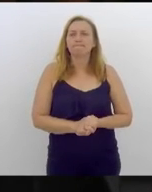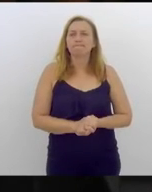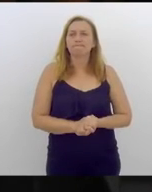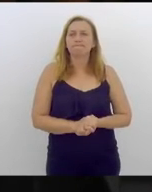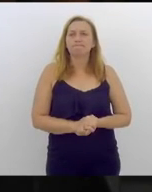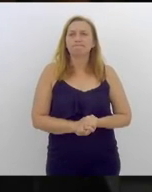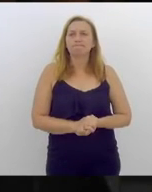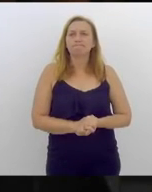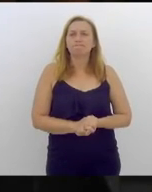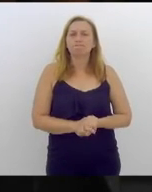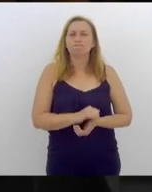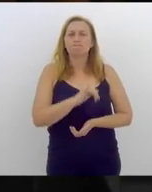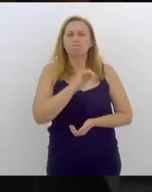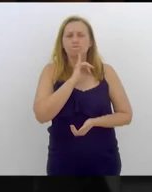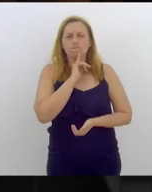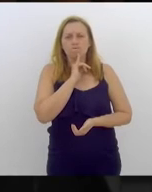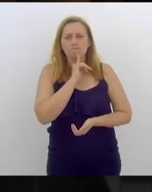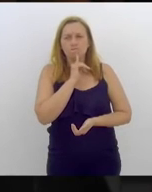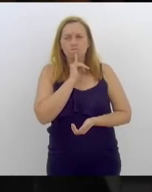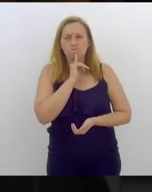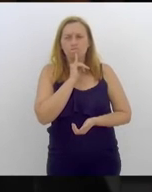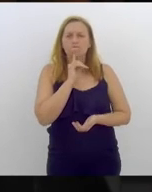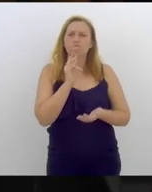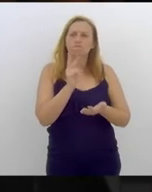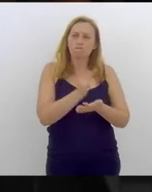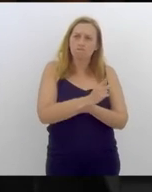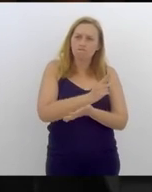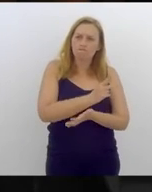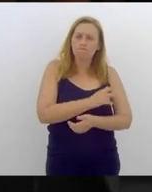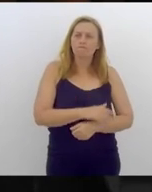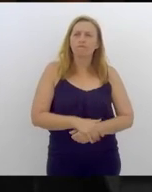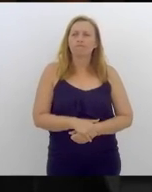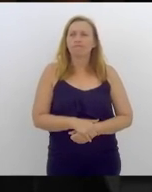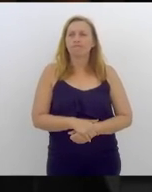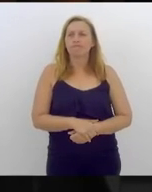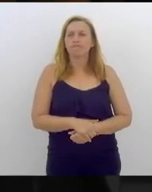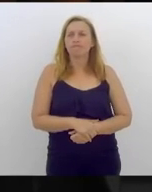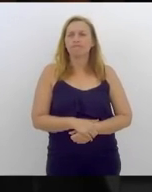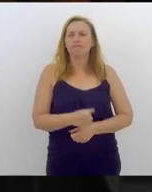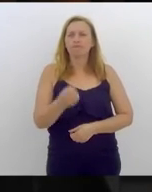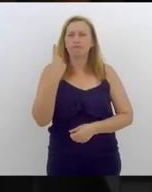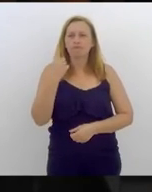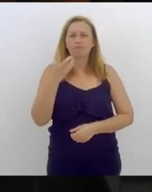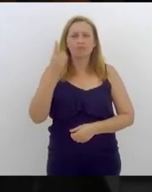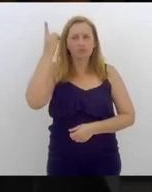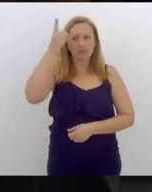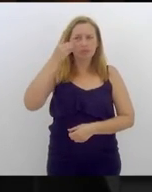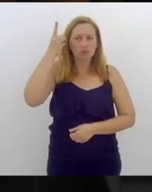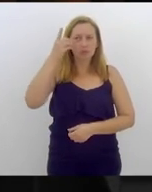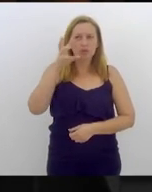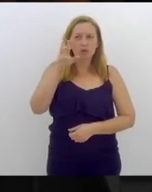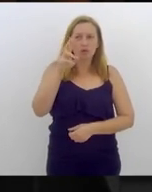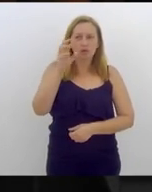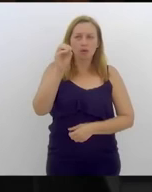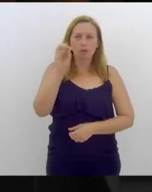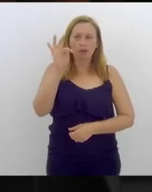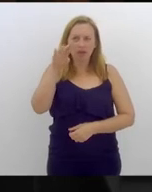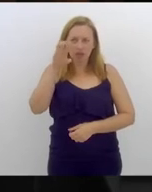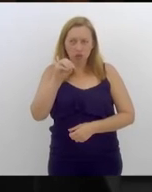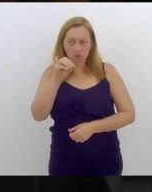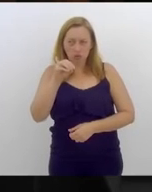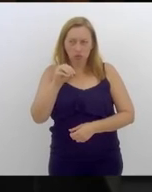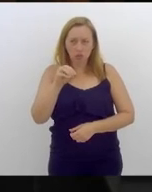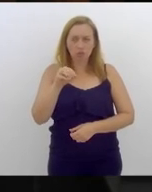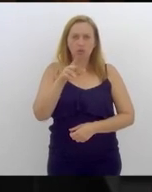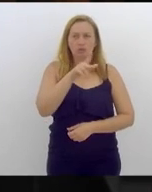lamentável Episódio envolvendo o ex deputado Roberto Jefferson presidente